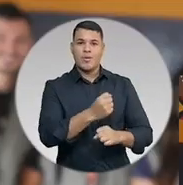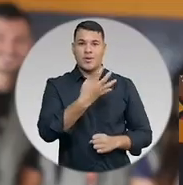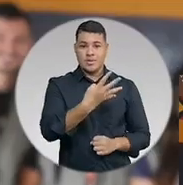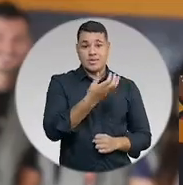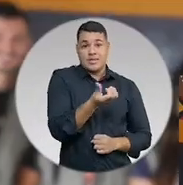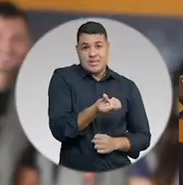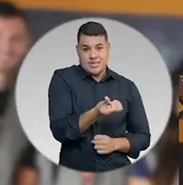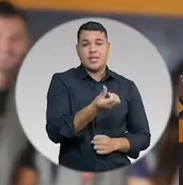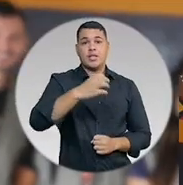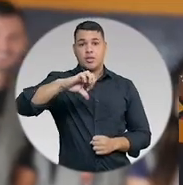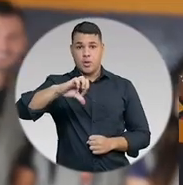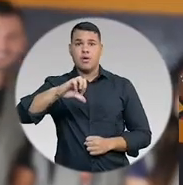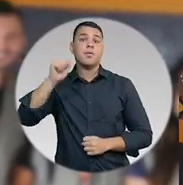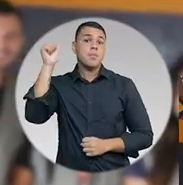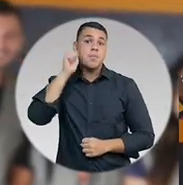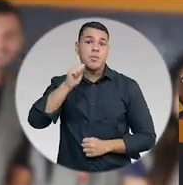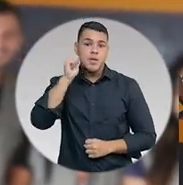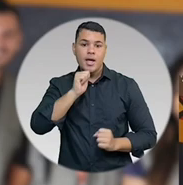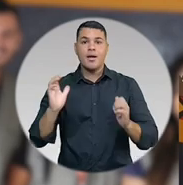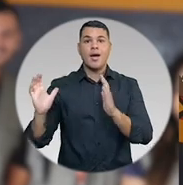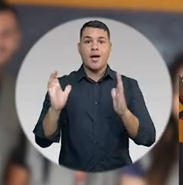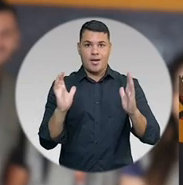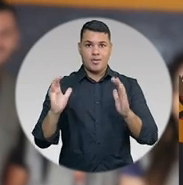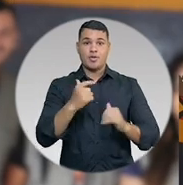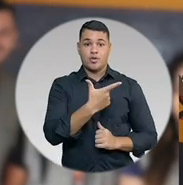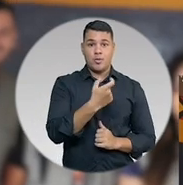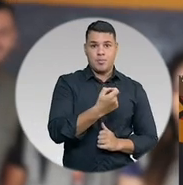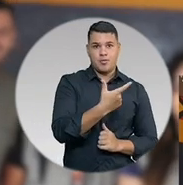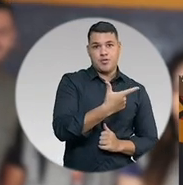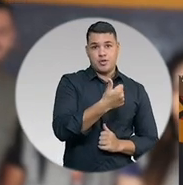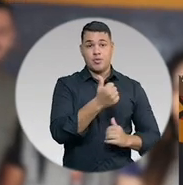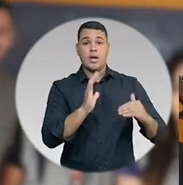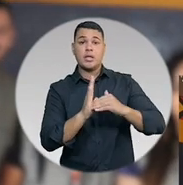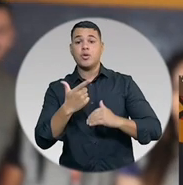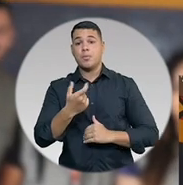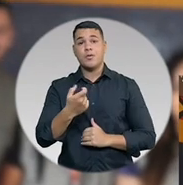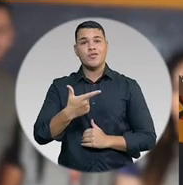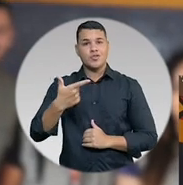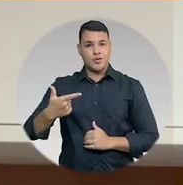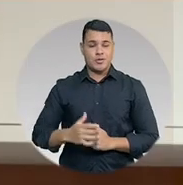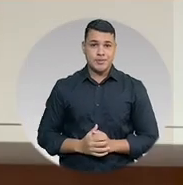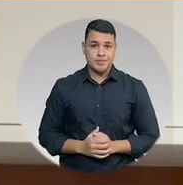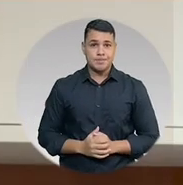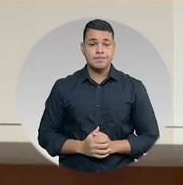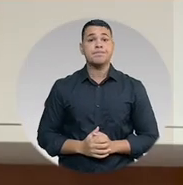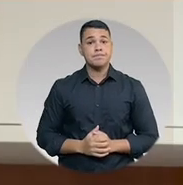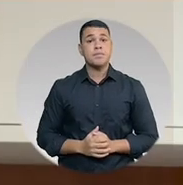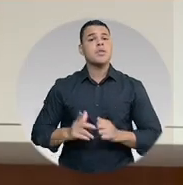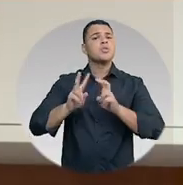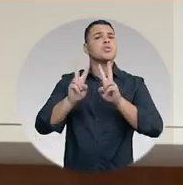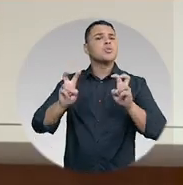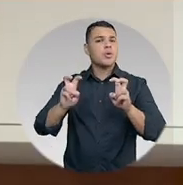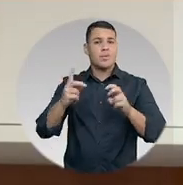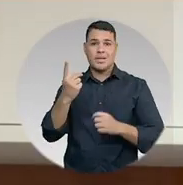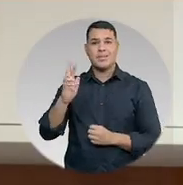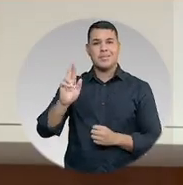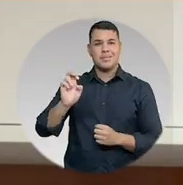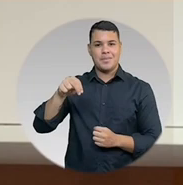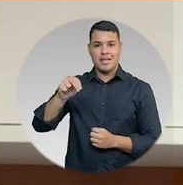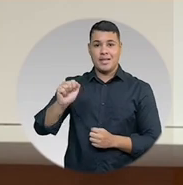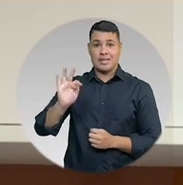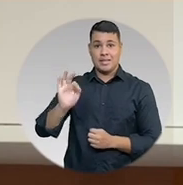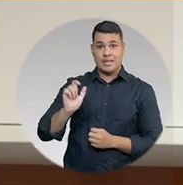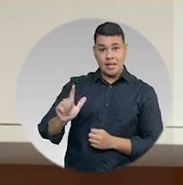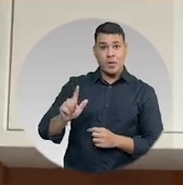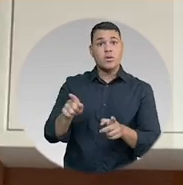mulheres no período de novembro de 2021 até agosto de 2022. No que se refere ao pré-natal e, em